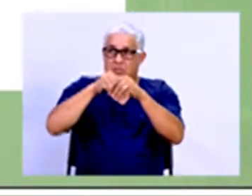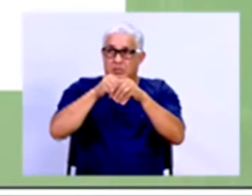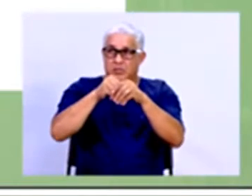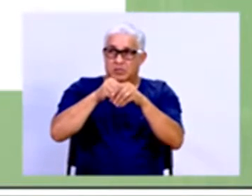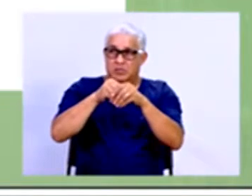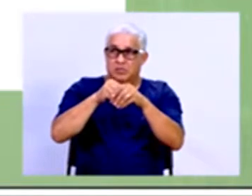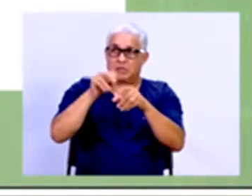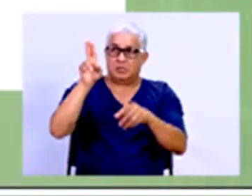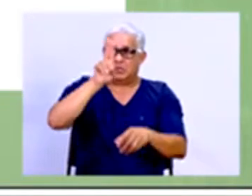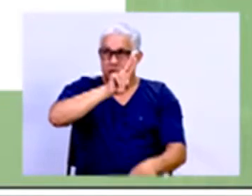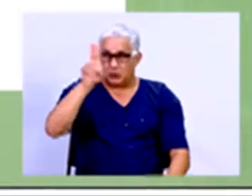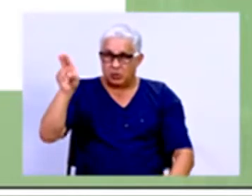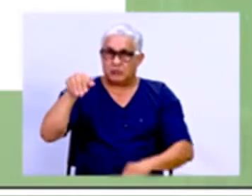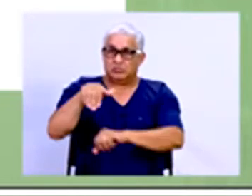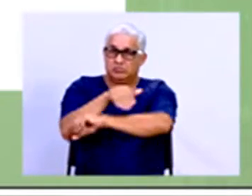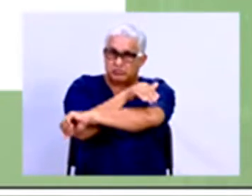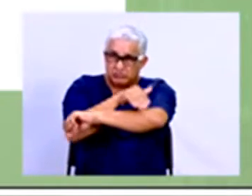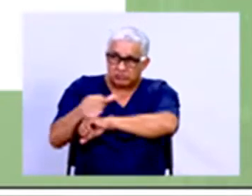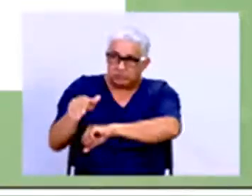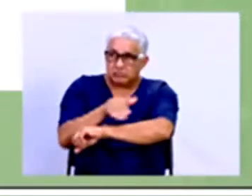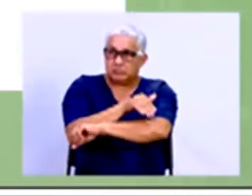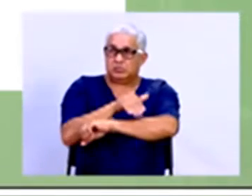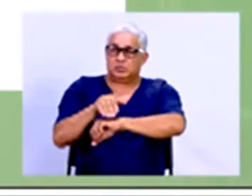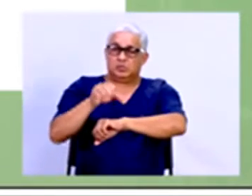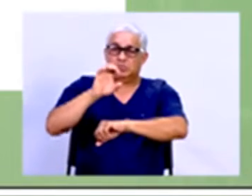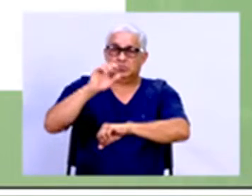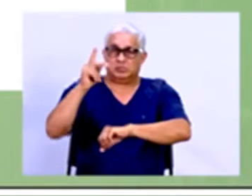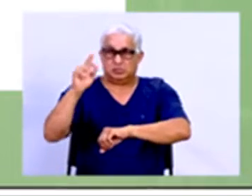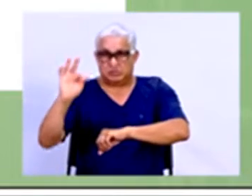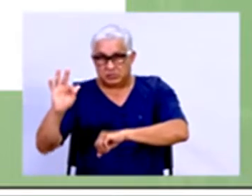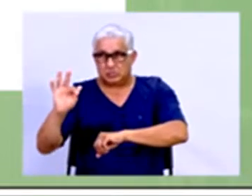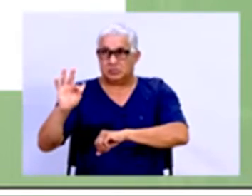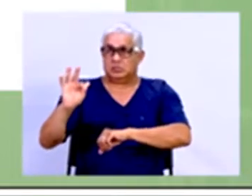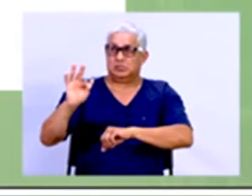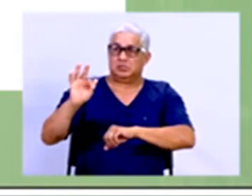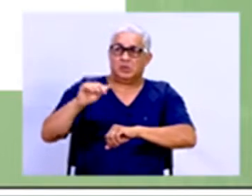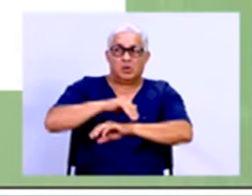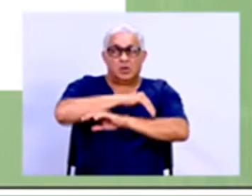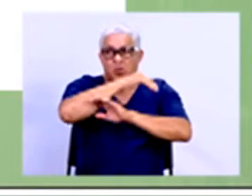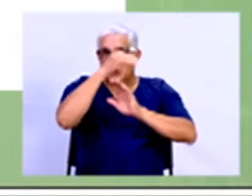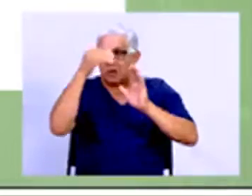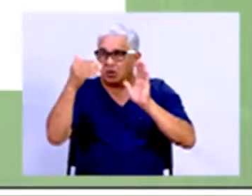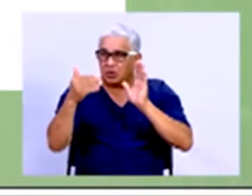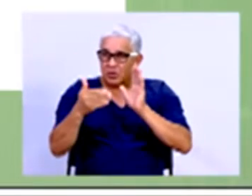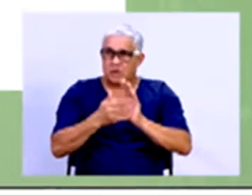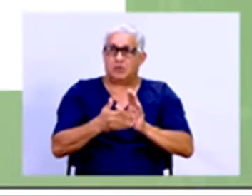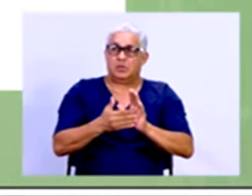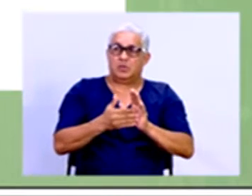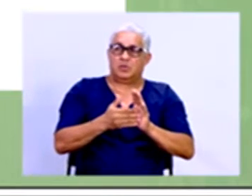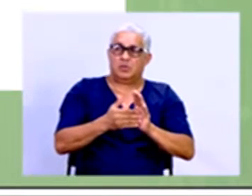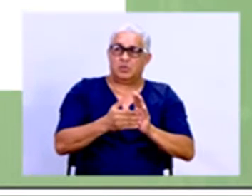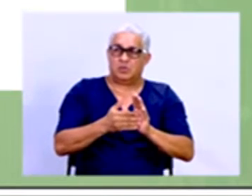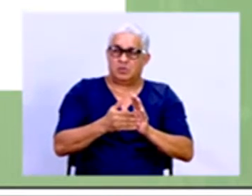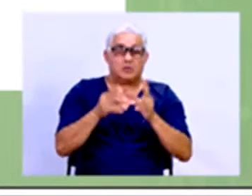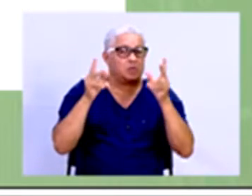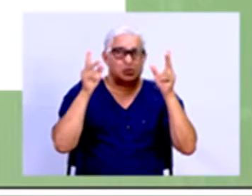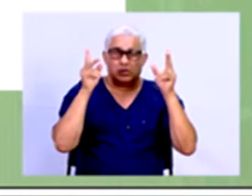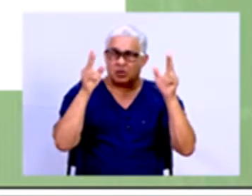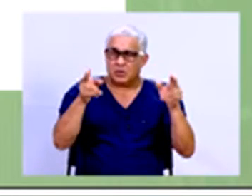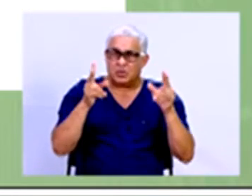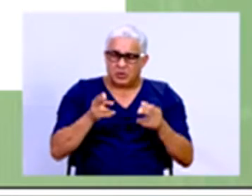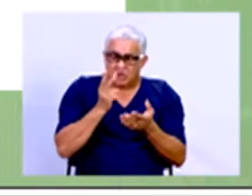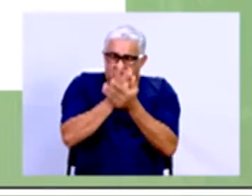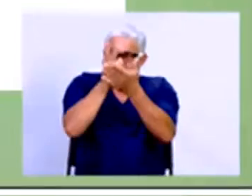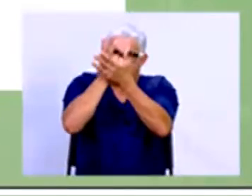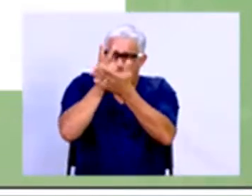os dados do HTML que são passados. Tá? Todas as variáveis são recebidas da mesma forma, via